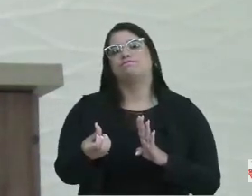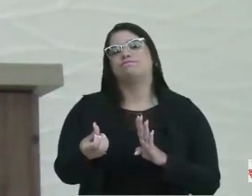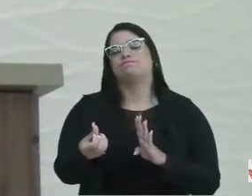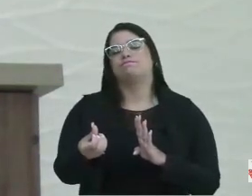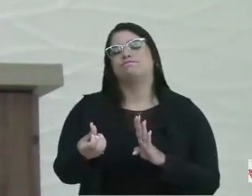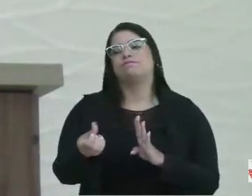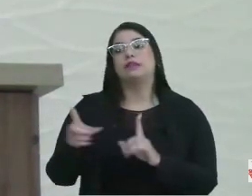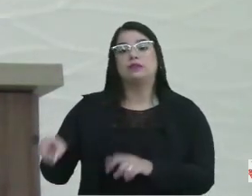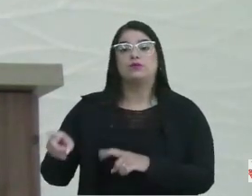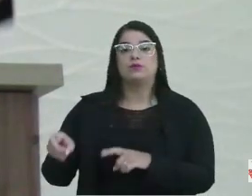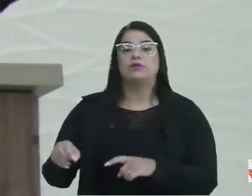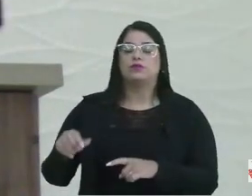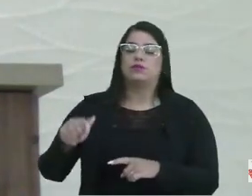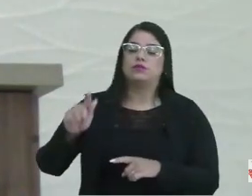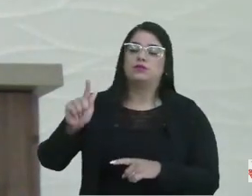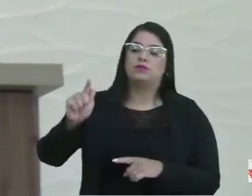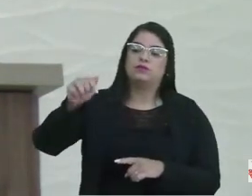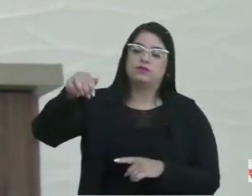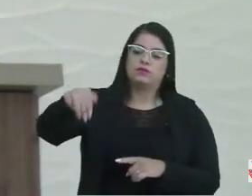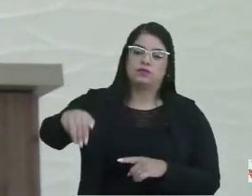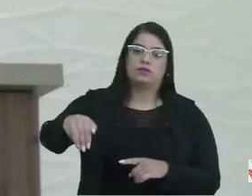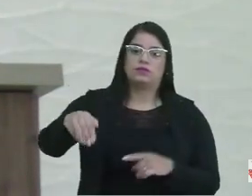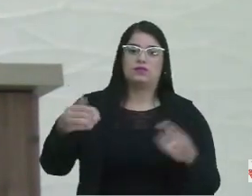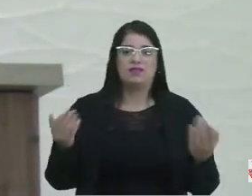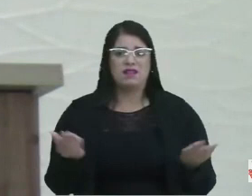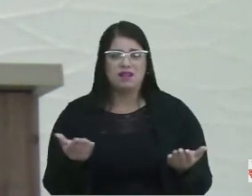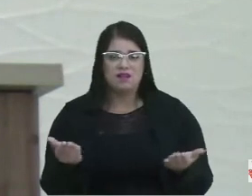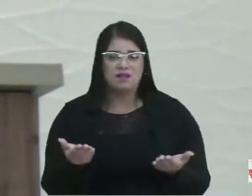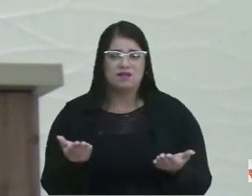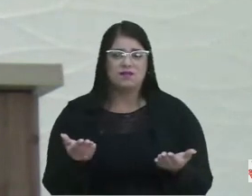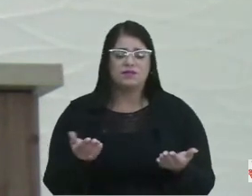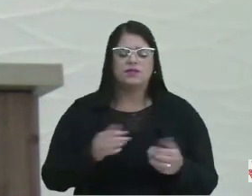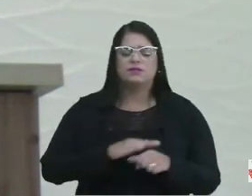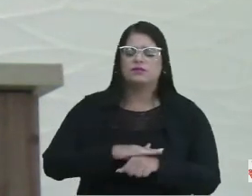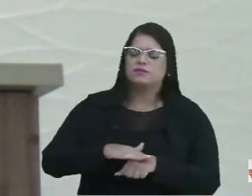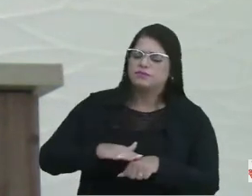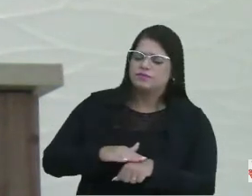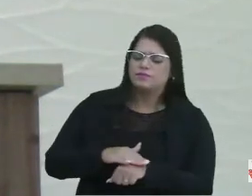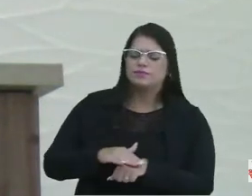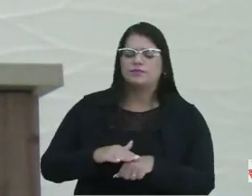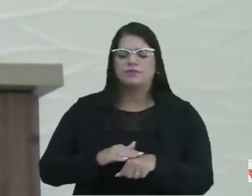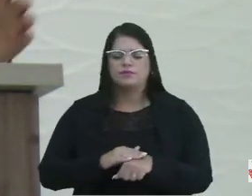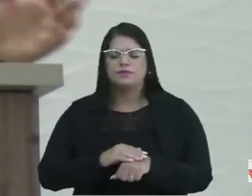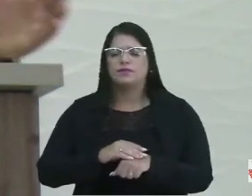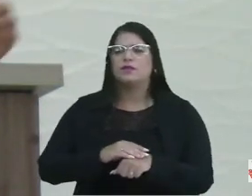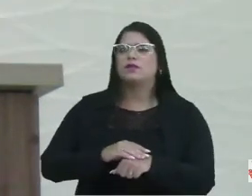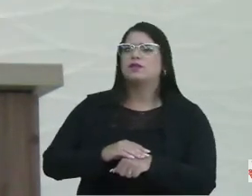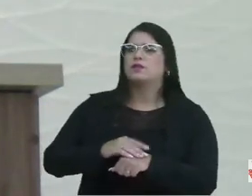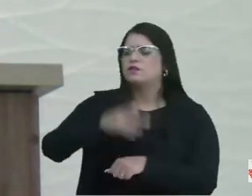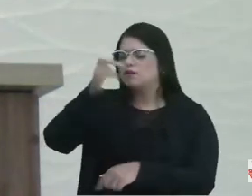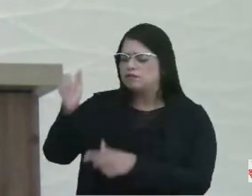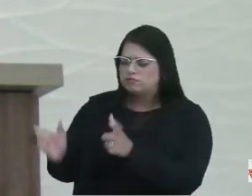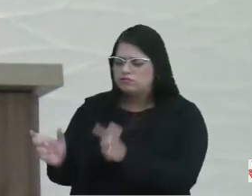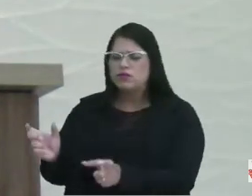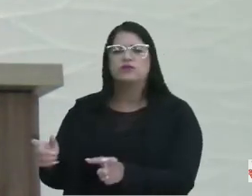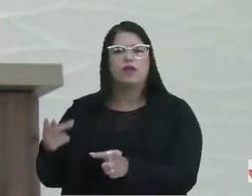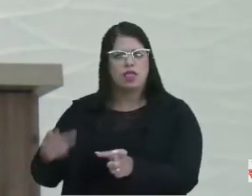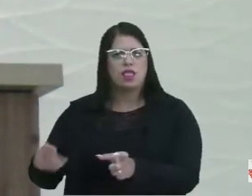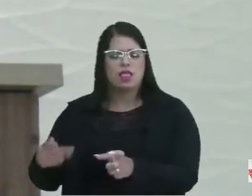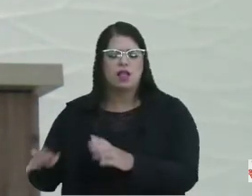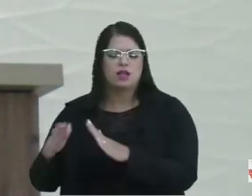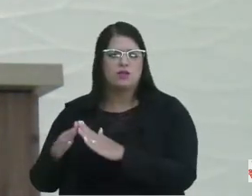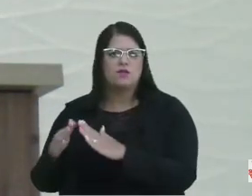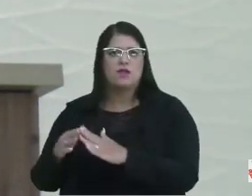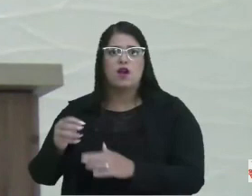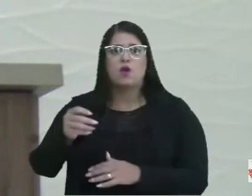as máquinas no Gama. E agora, conversando com O pessoal de lá está quase 2 anos com